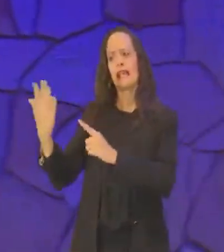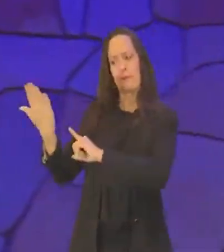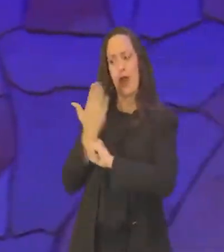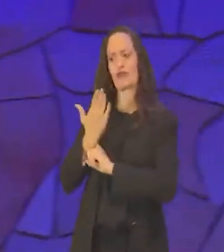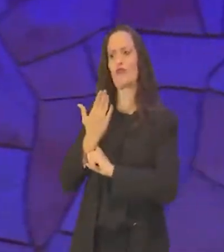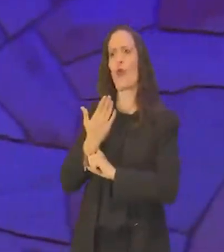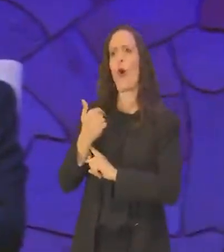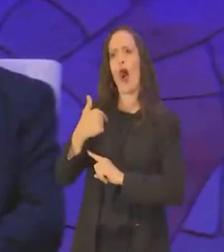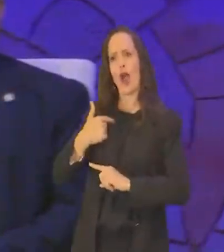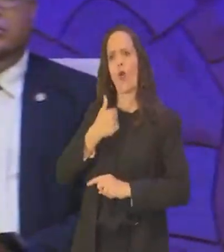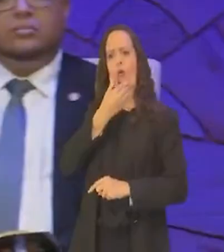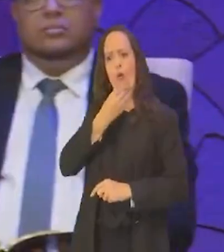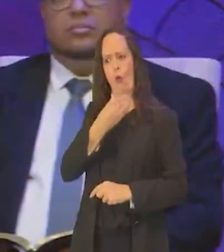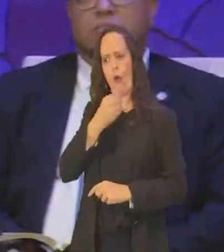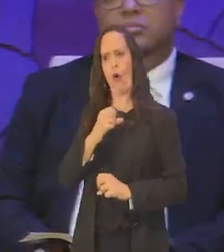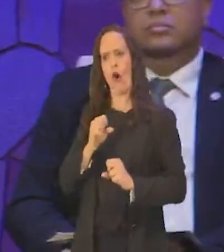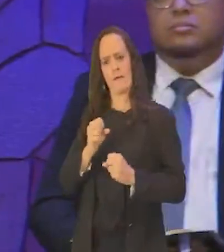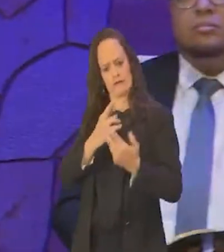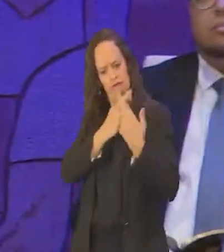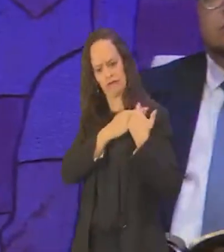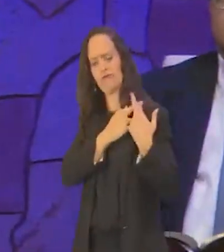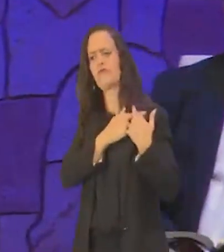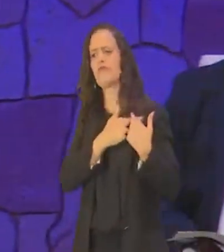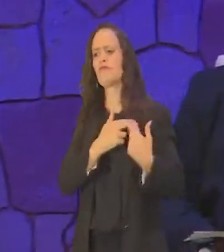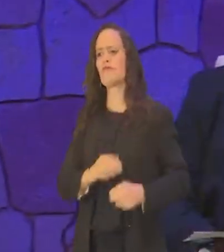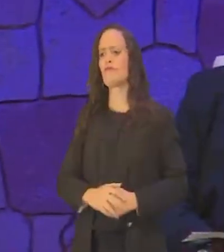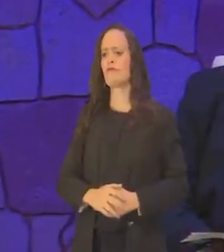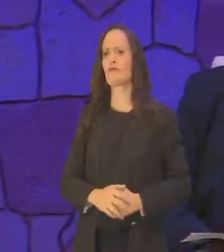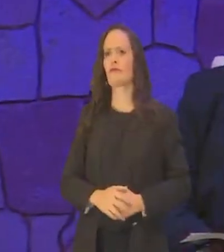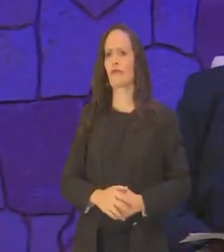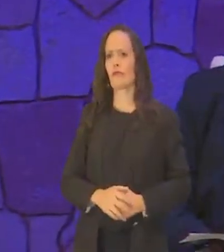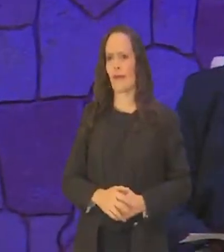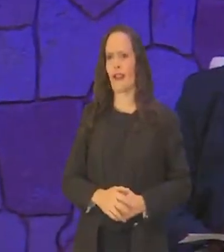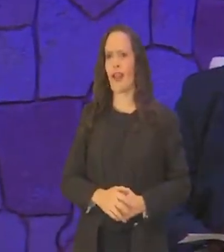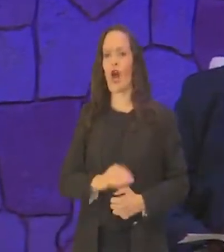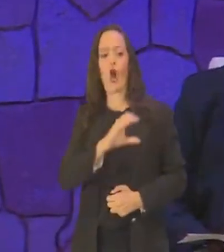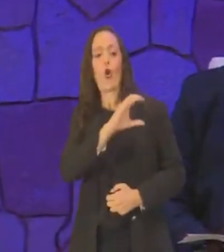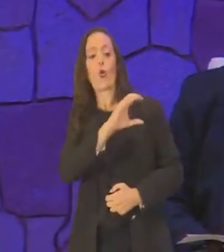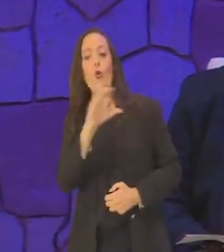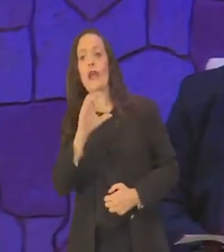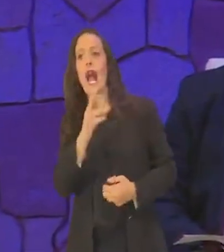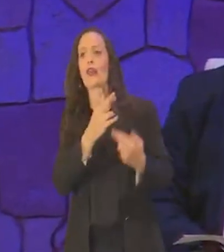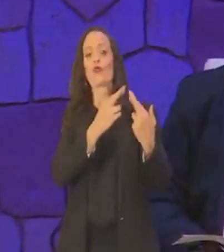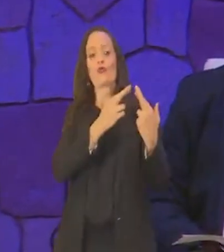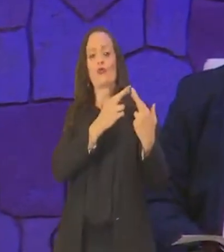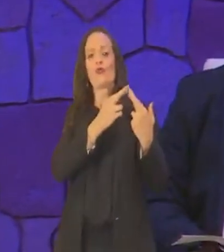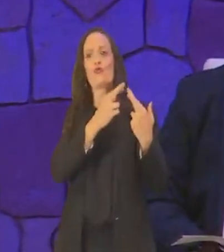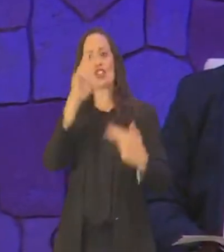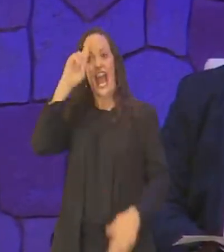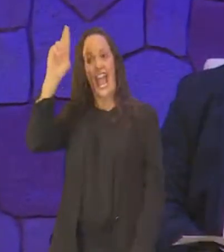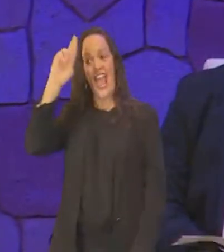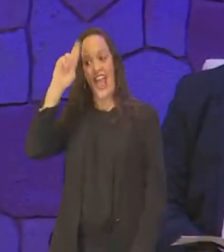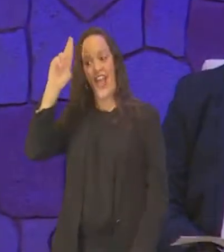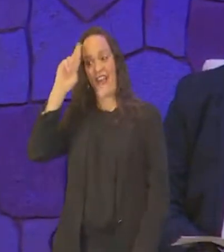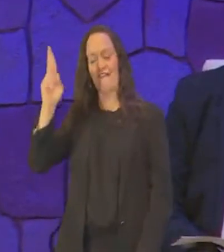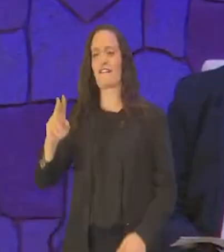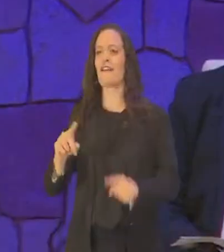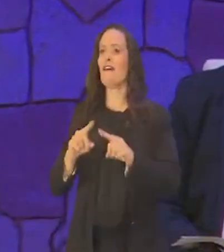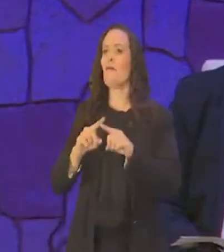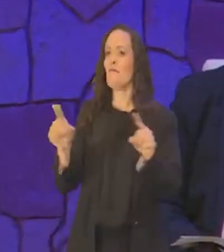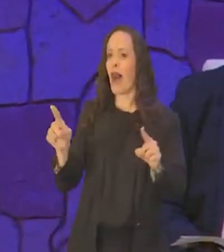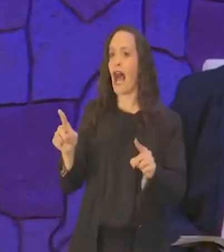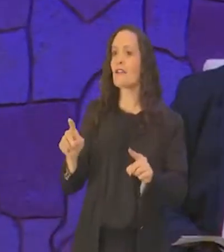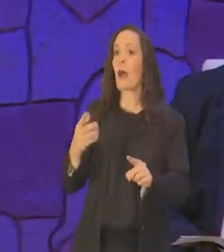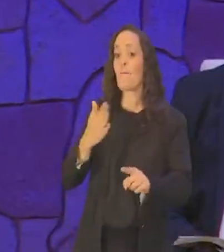A equipe dizia: olha, é o cunhado do chefe, né? Mal sabem eles o quanto que eu era forjado pelo